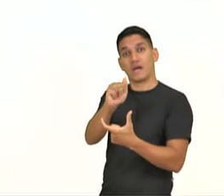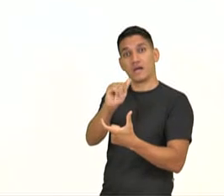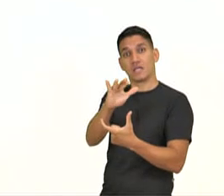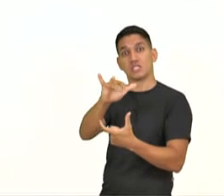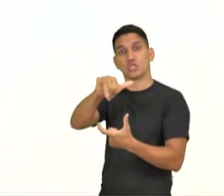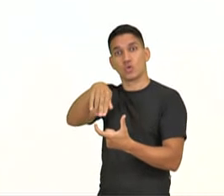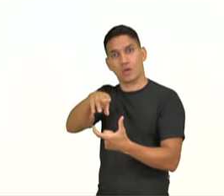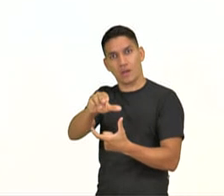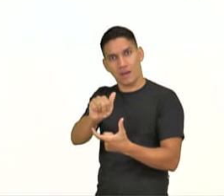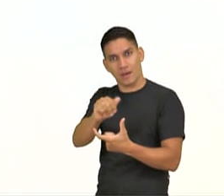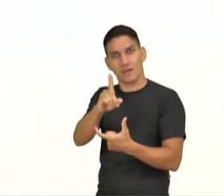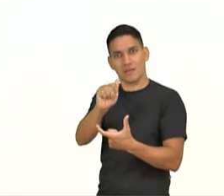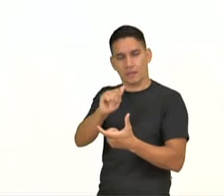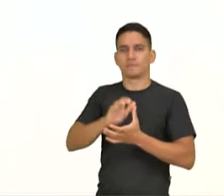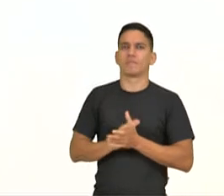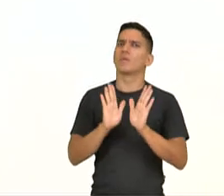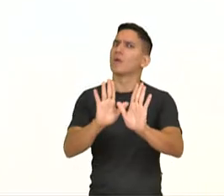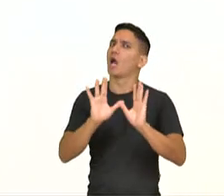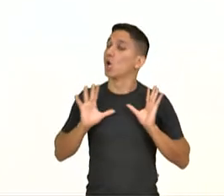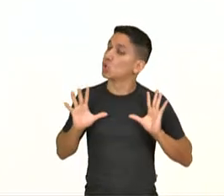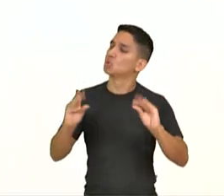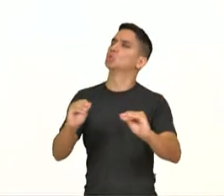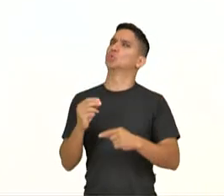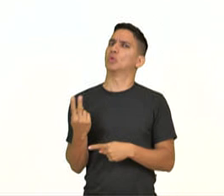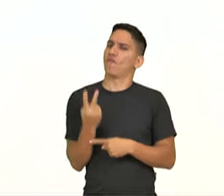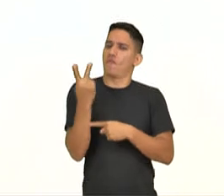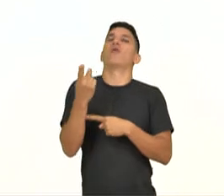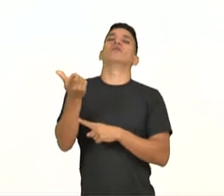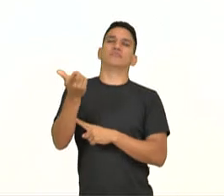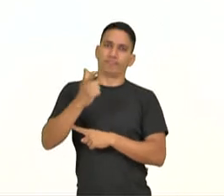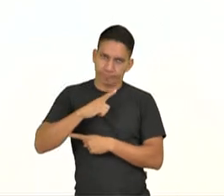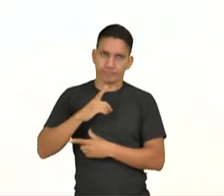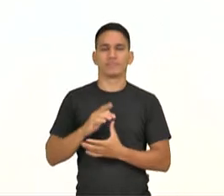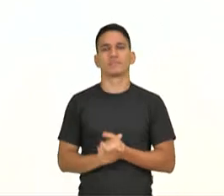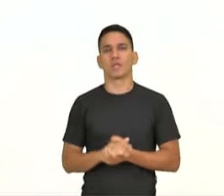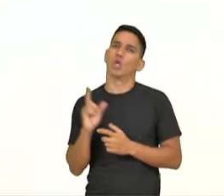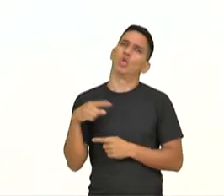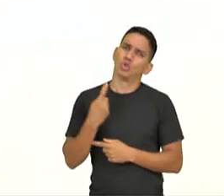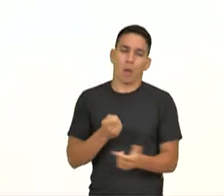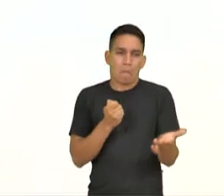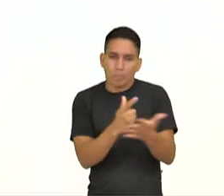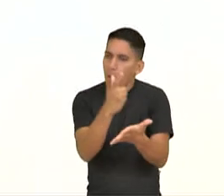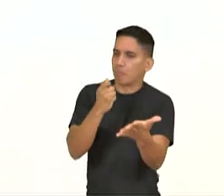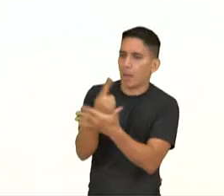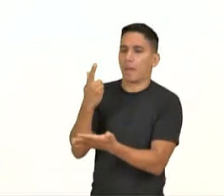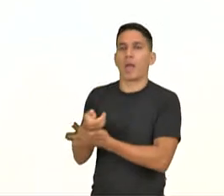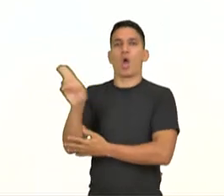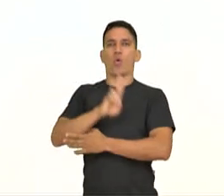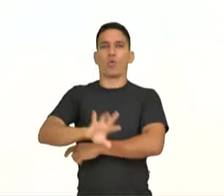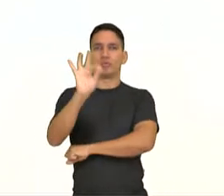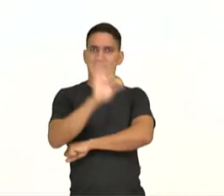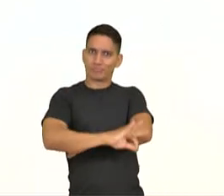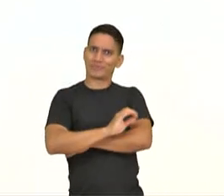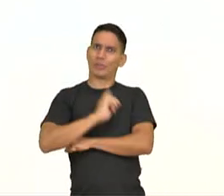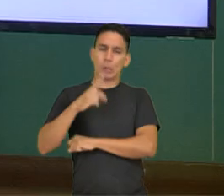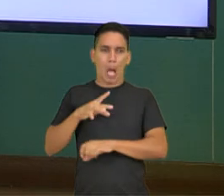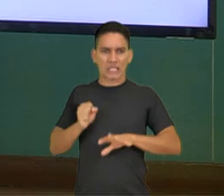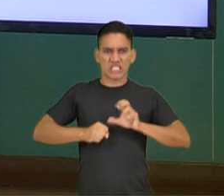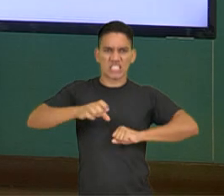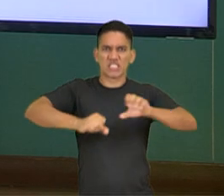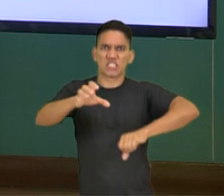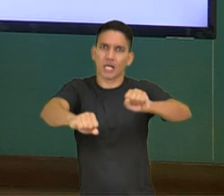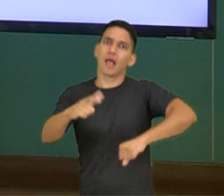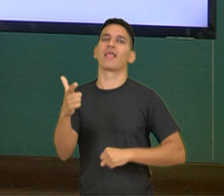agora, tudo tem o seu preço. Nós consumimos o petróleo, nós somos consumidores compulsivos